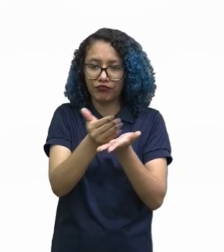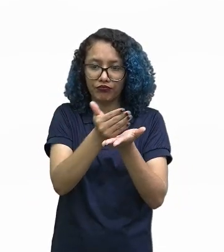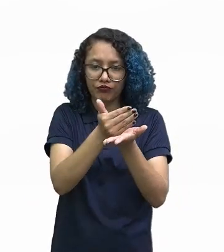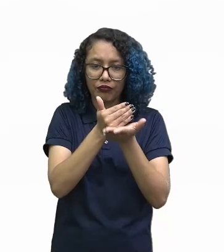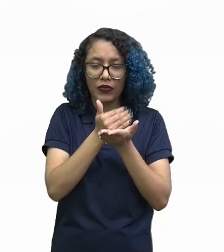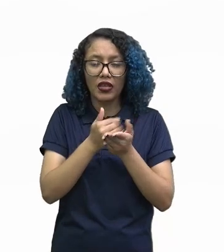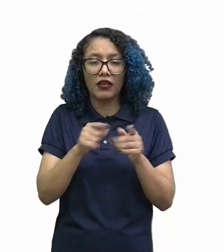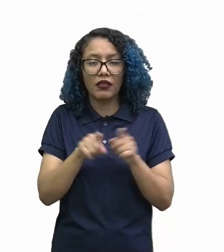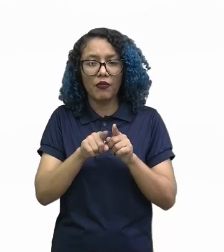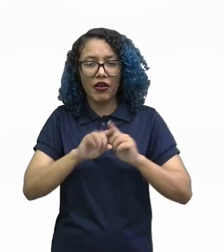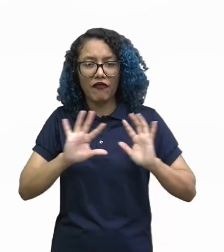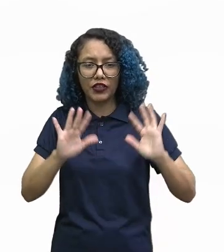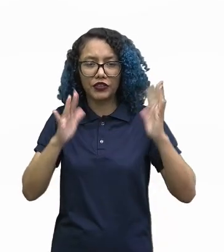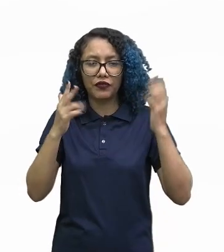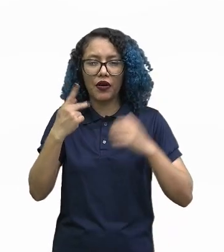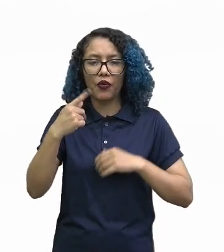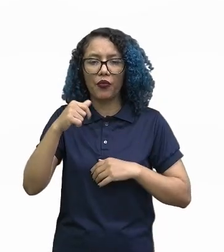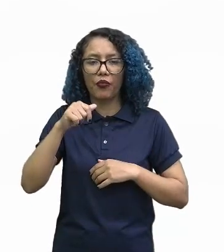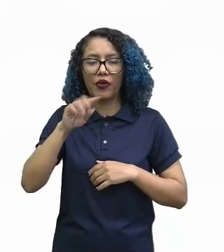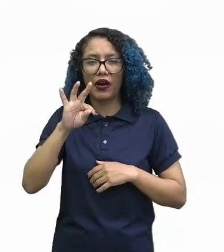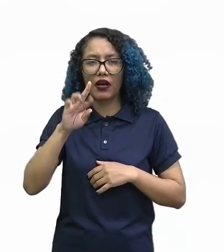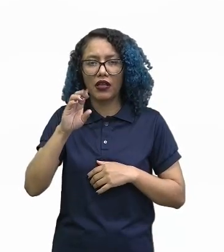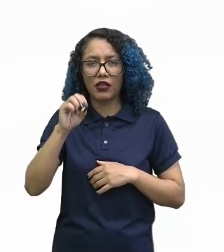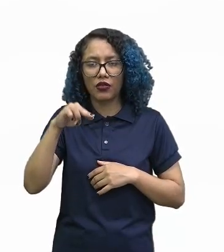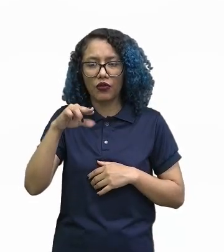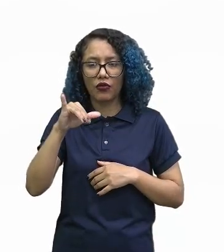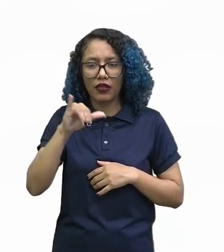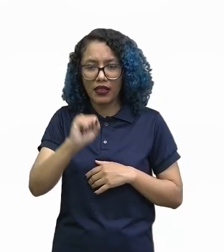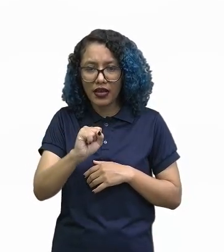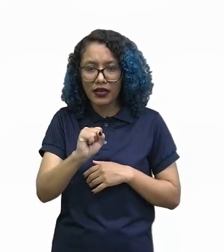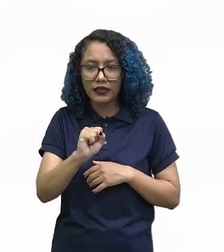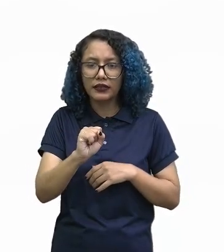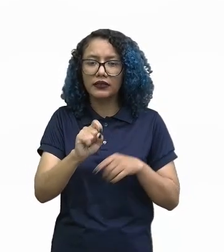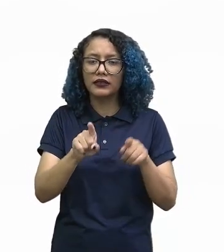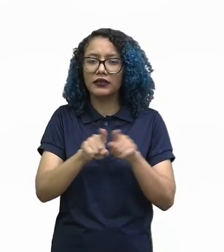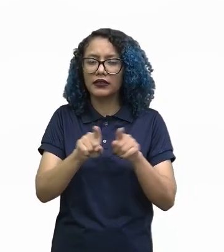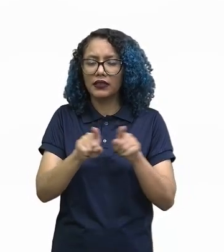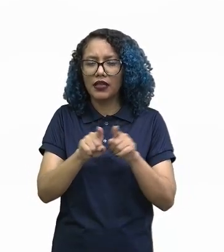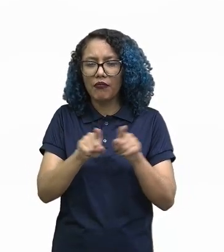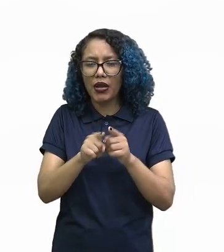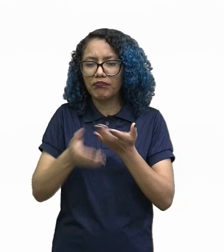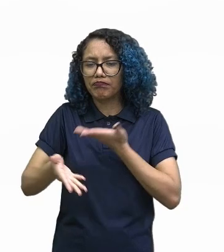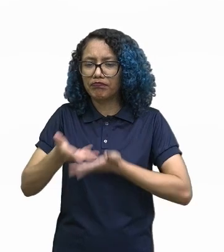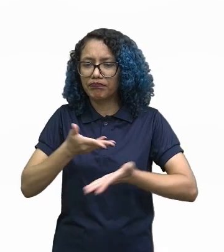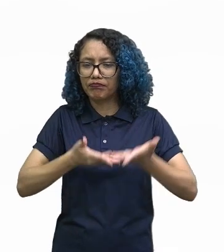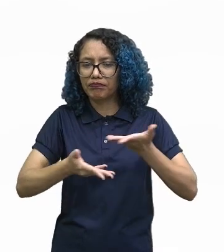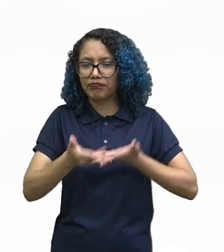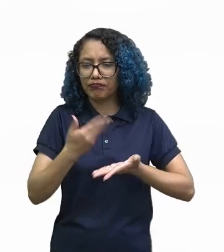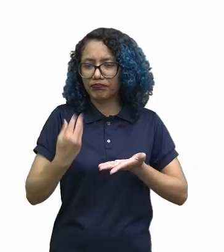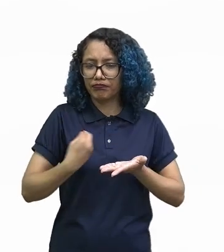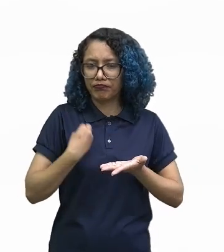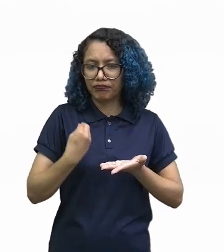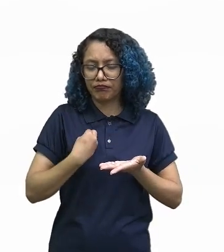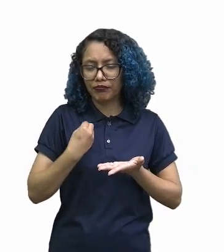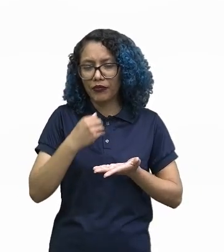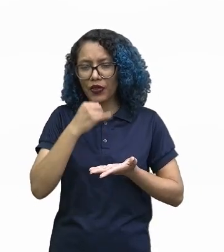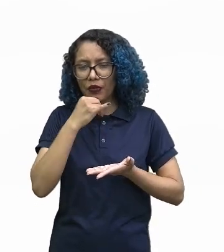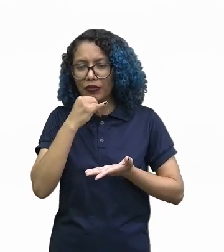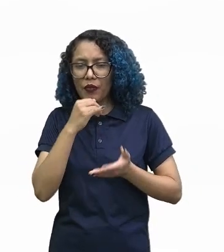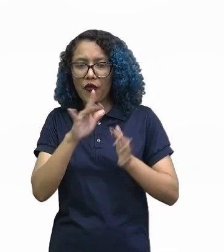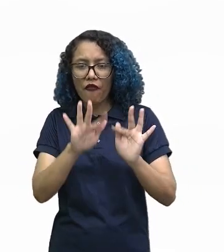patronais e em encontros na vida dos indivíduos e das famílias, batizados, aniversários